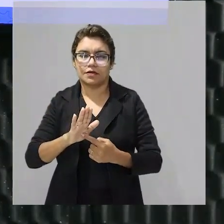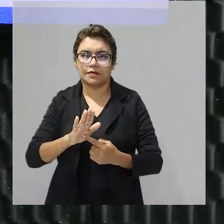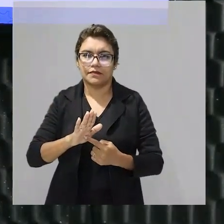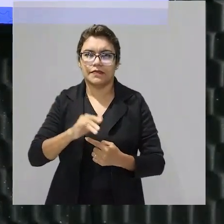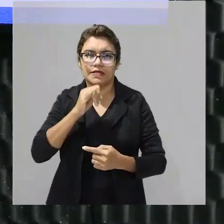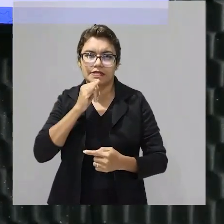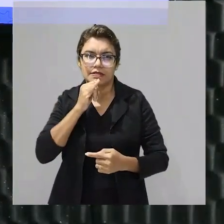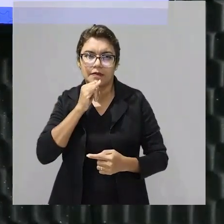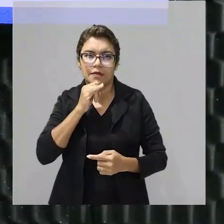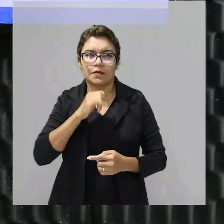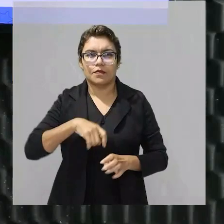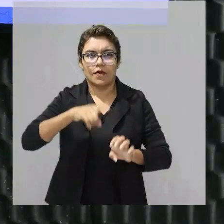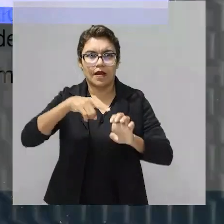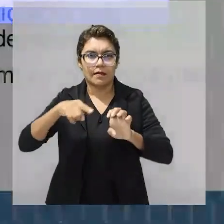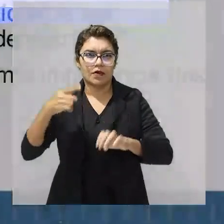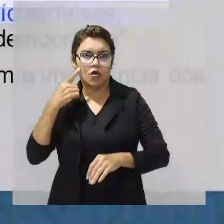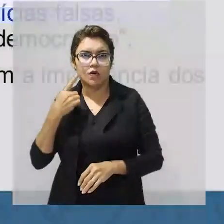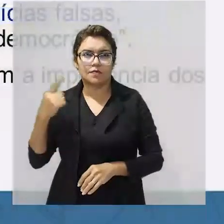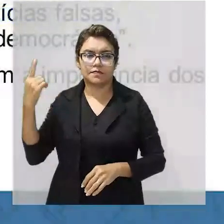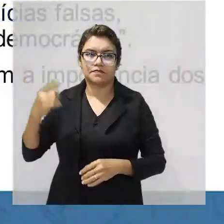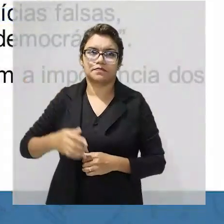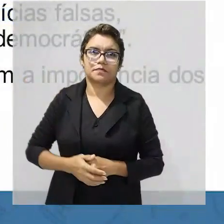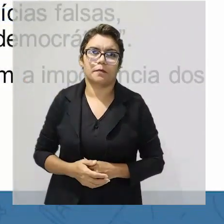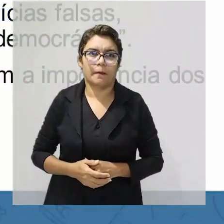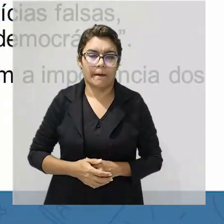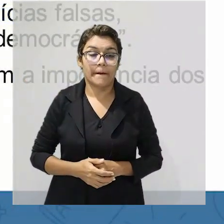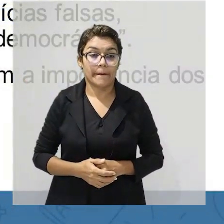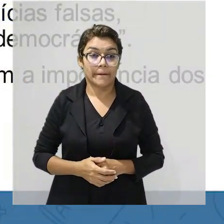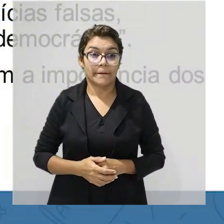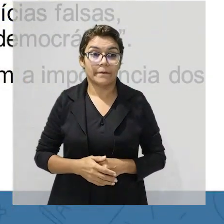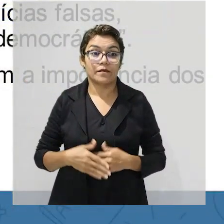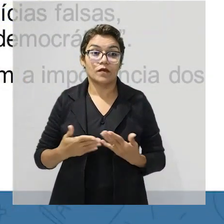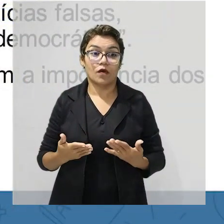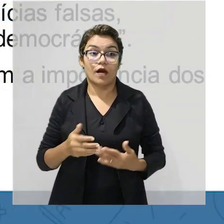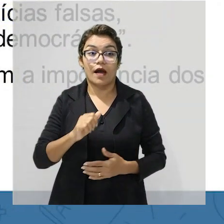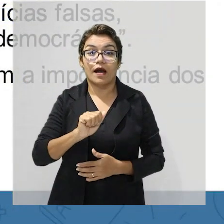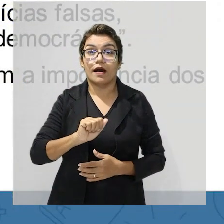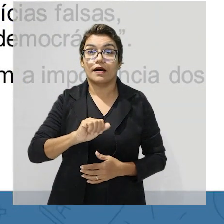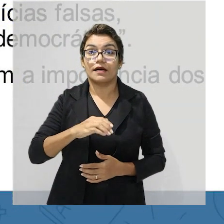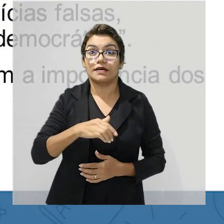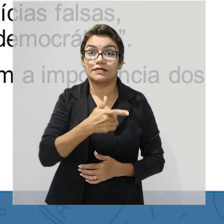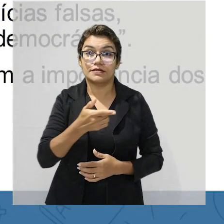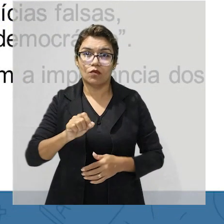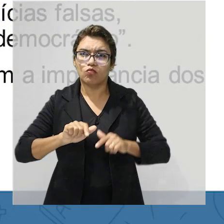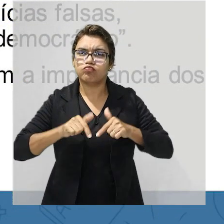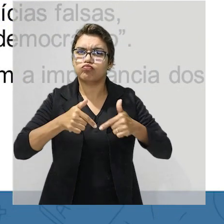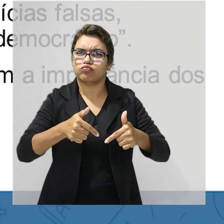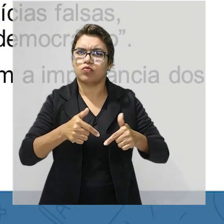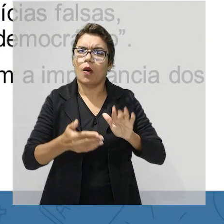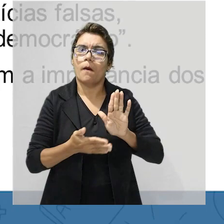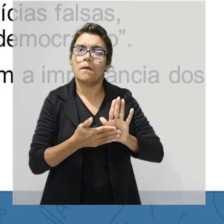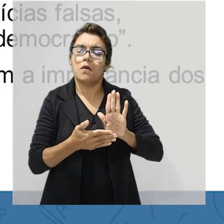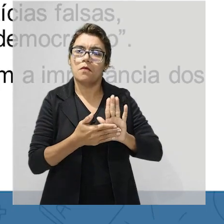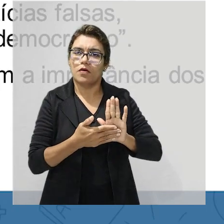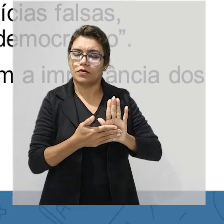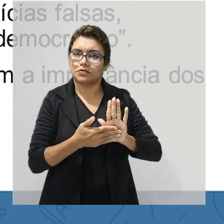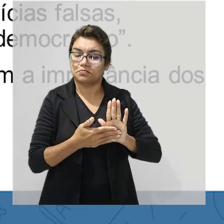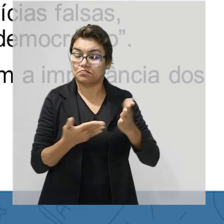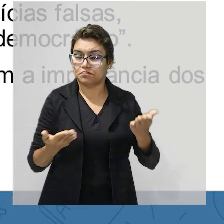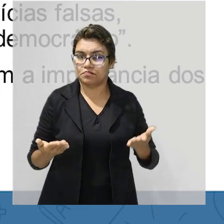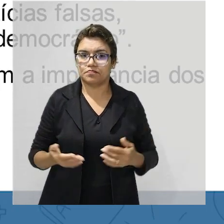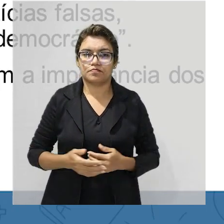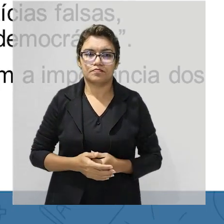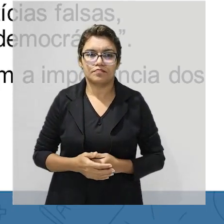conseguiu seguir todos os elementos? Ação, agente, modo, detalhamento? Vocês